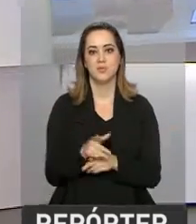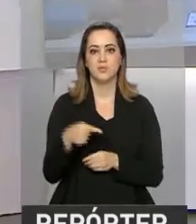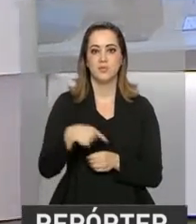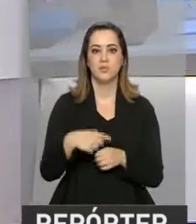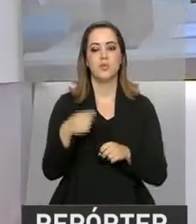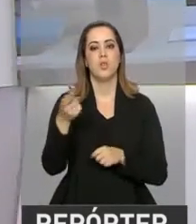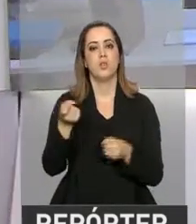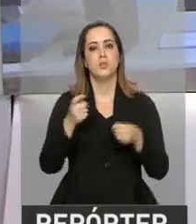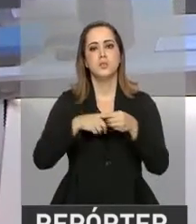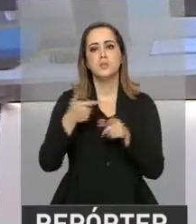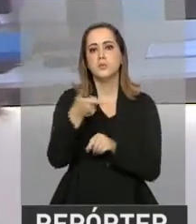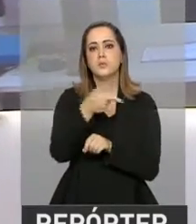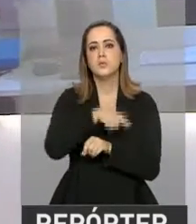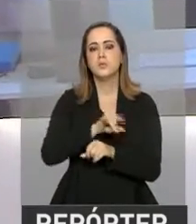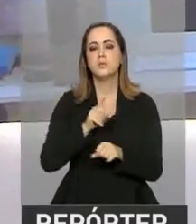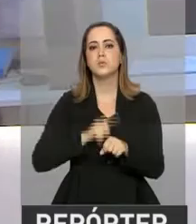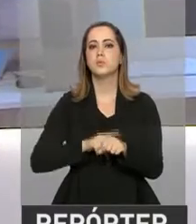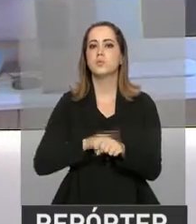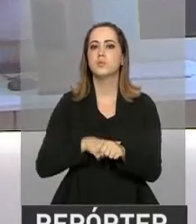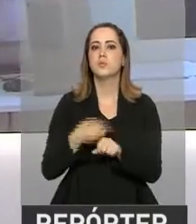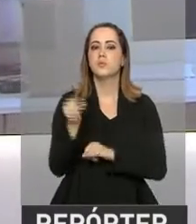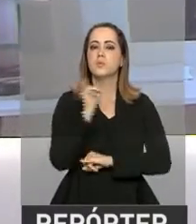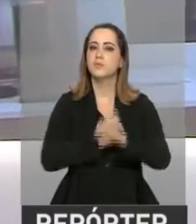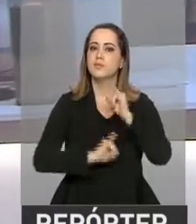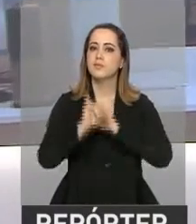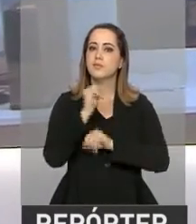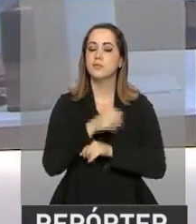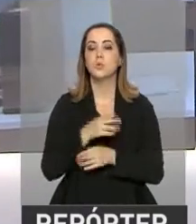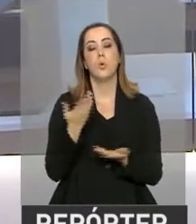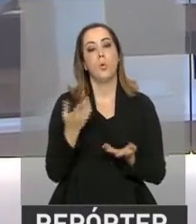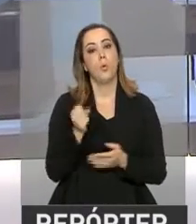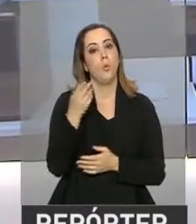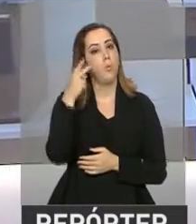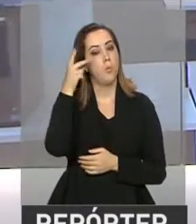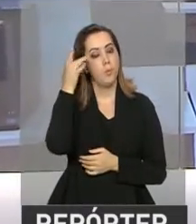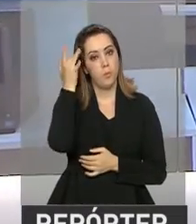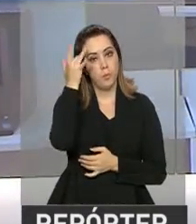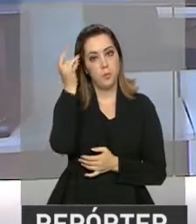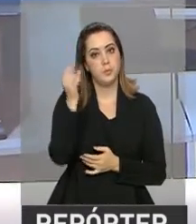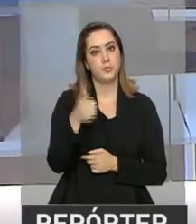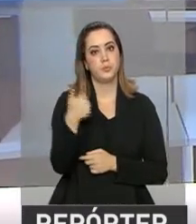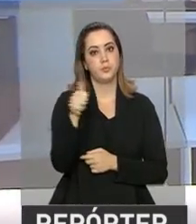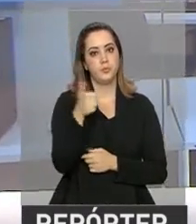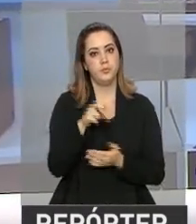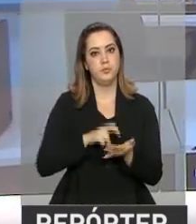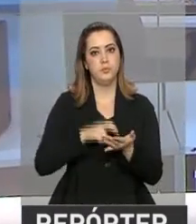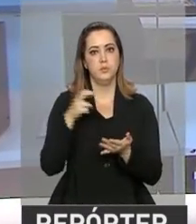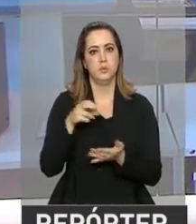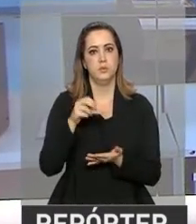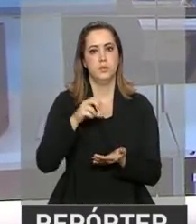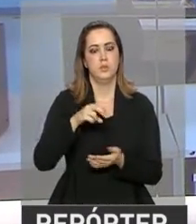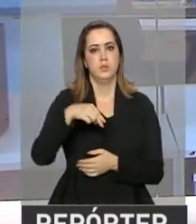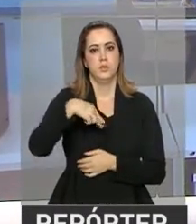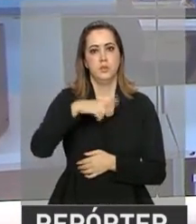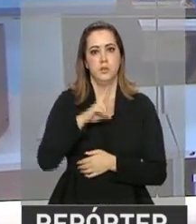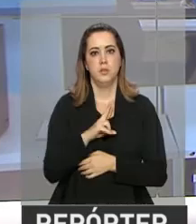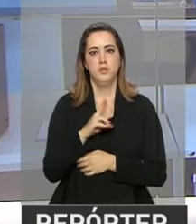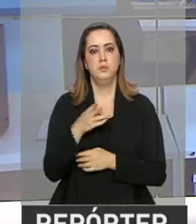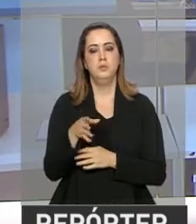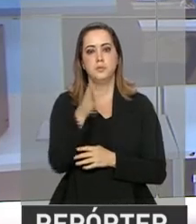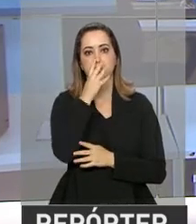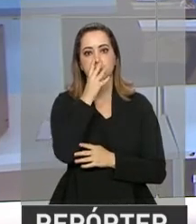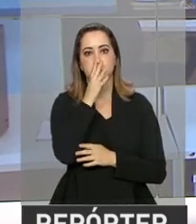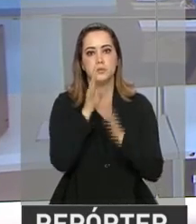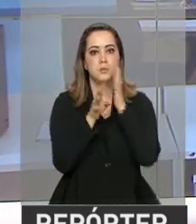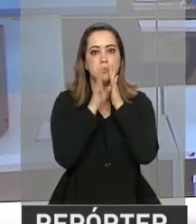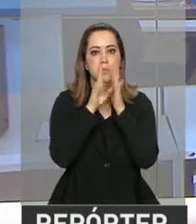edição. Voltamos a qualquer momento com outras informações ou amanhã, às 11 da manhã, na primeira edição do dia do Repórter NBR.